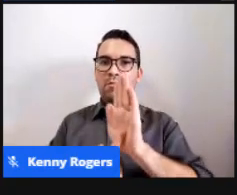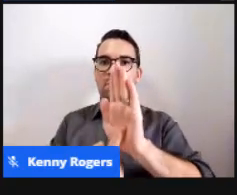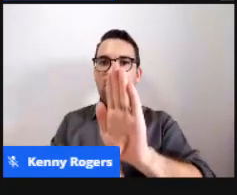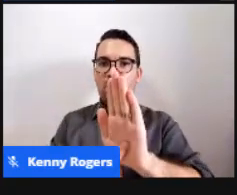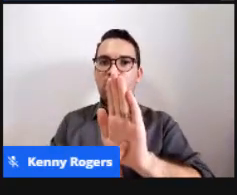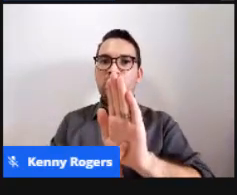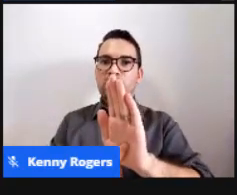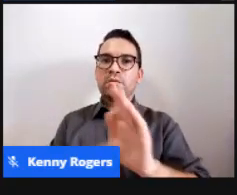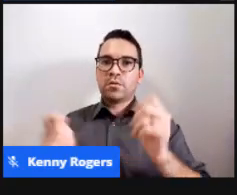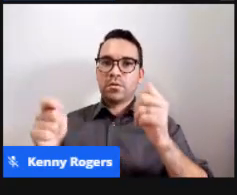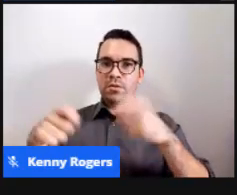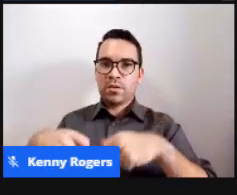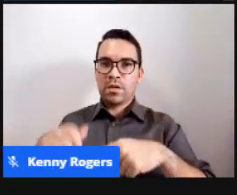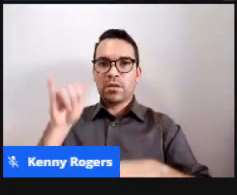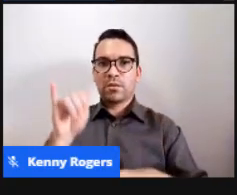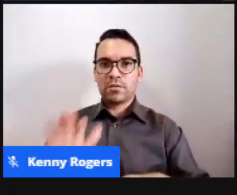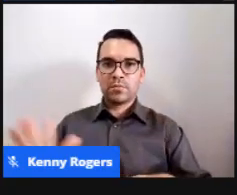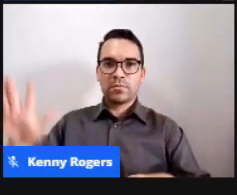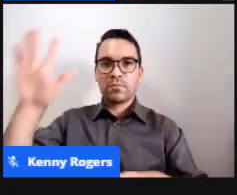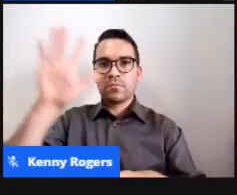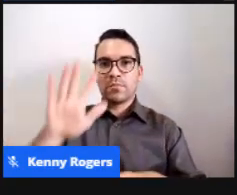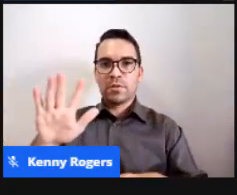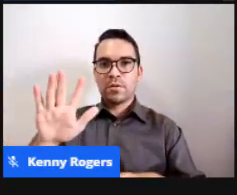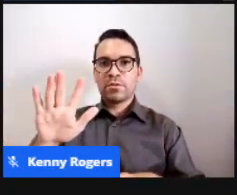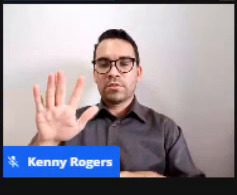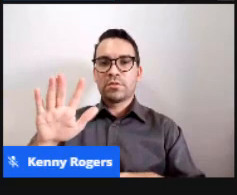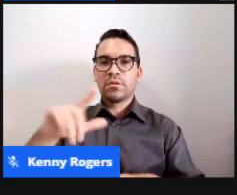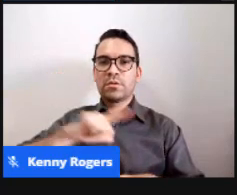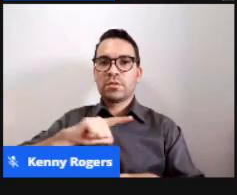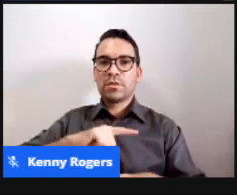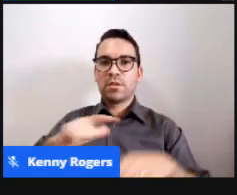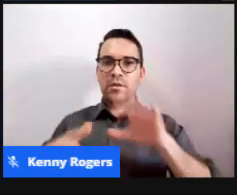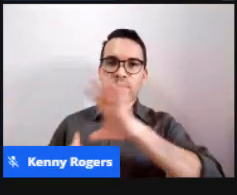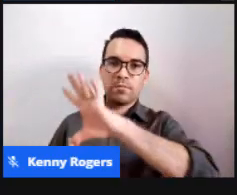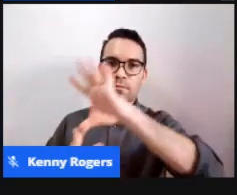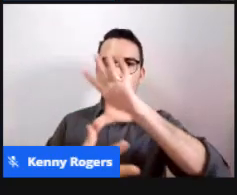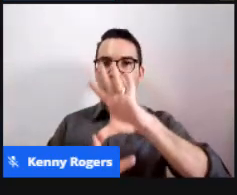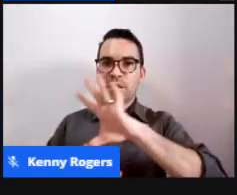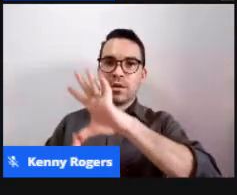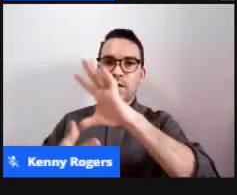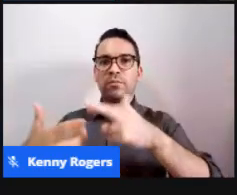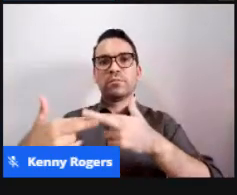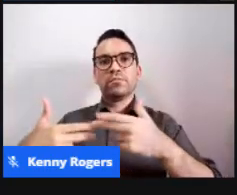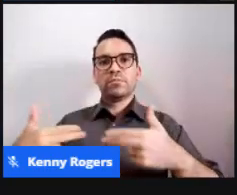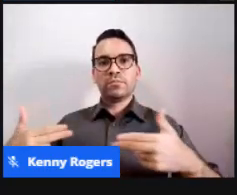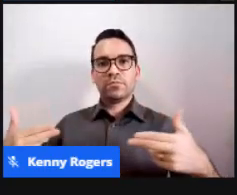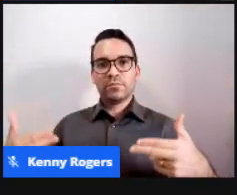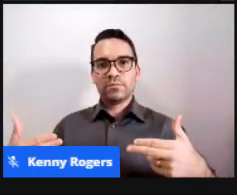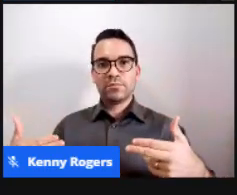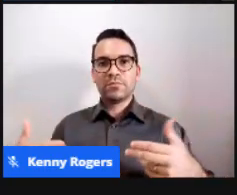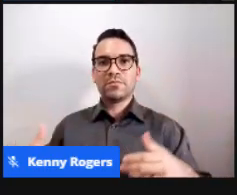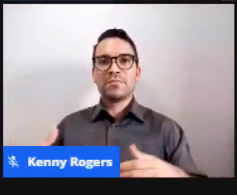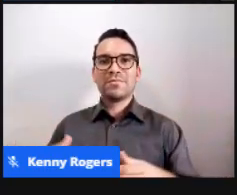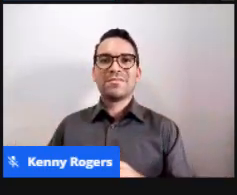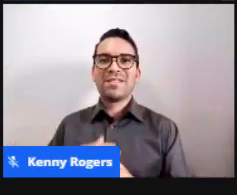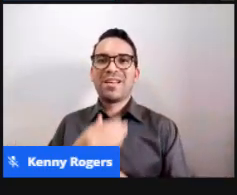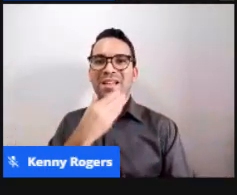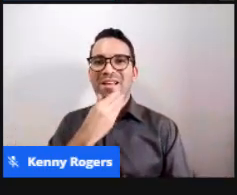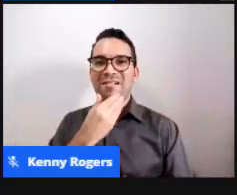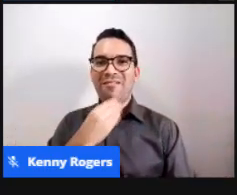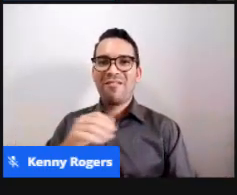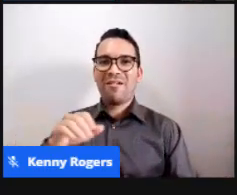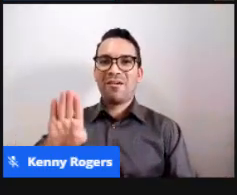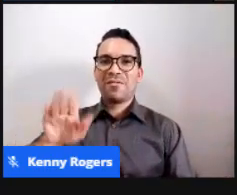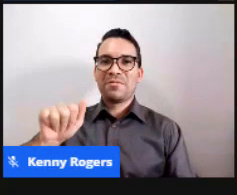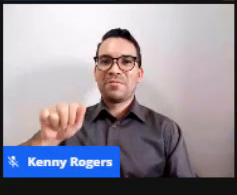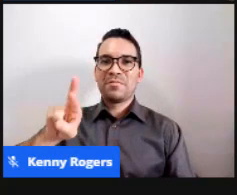diante. E a gente pode usufruir do Bartman, assim, com mapas, sabe? A gente fala para esse Bartman, constrói um mapa assim, ele